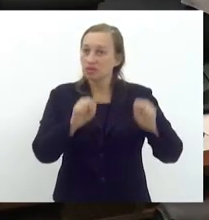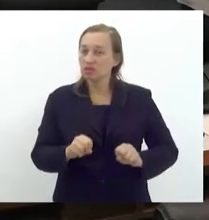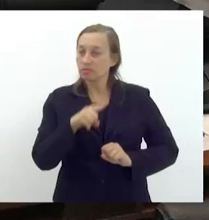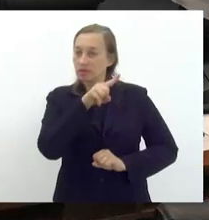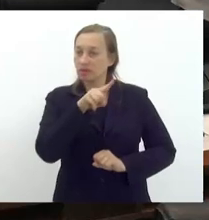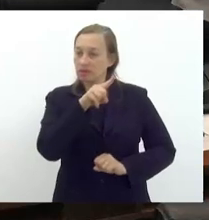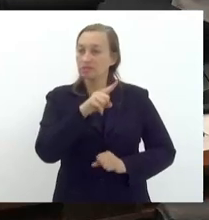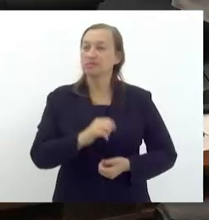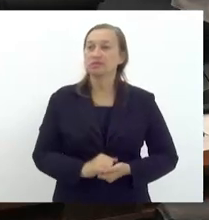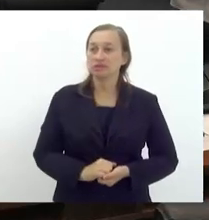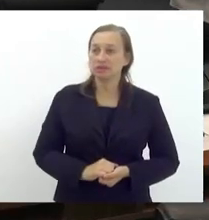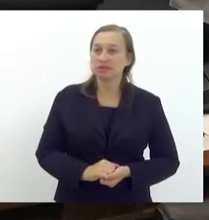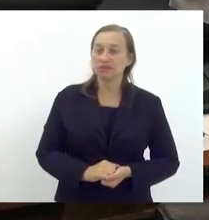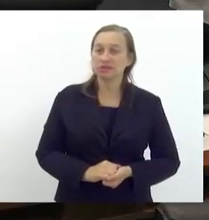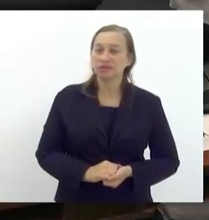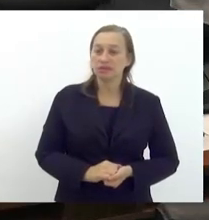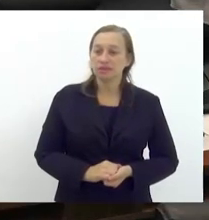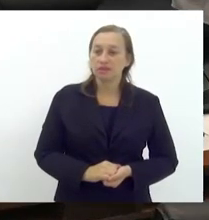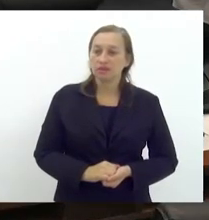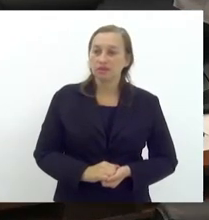não tá entrando